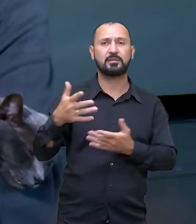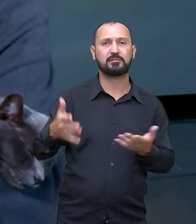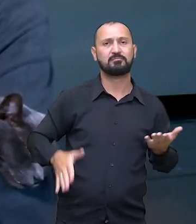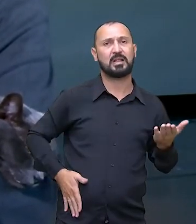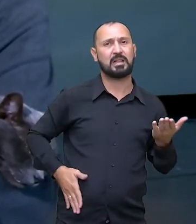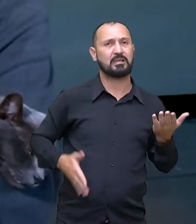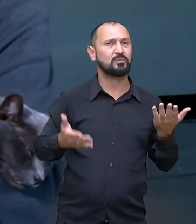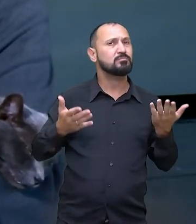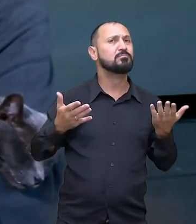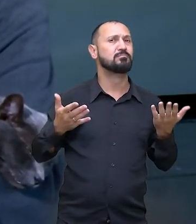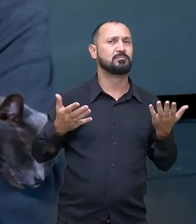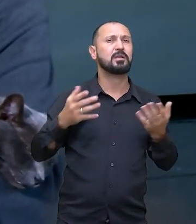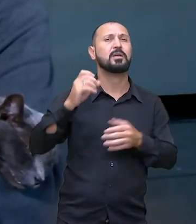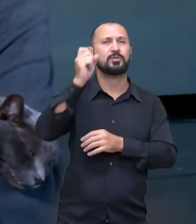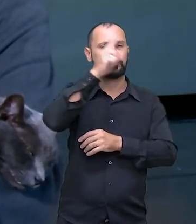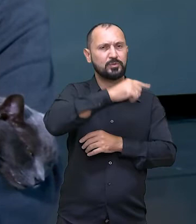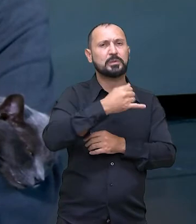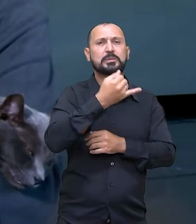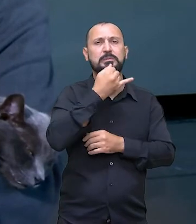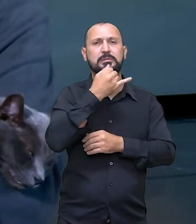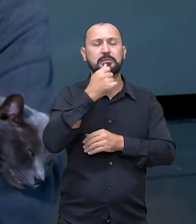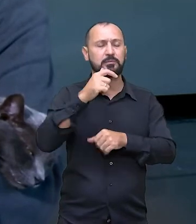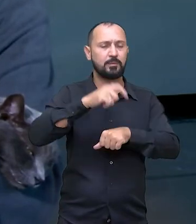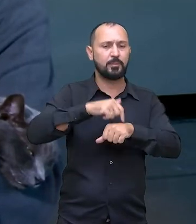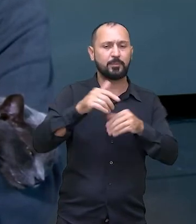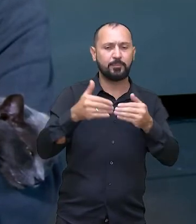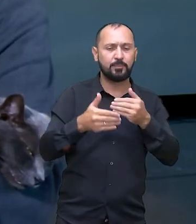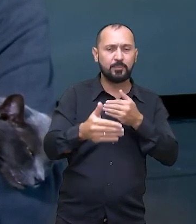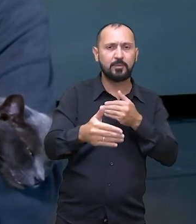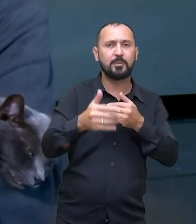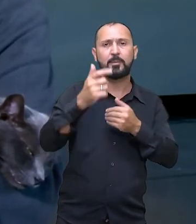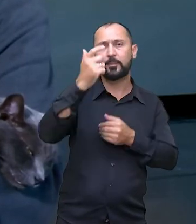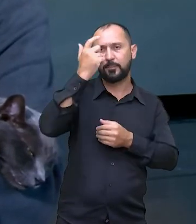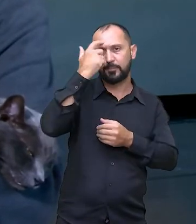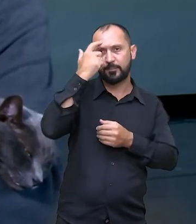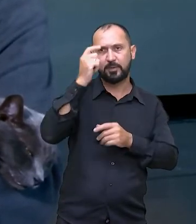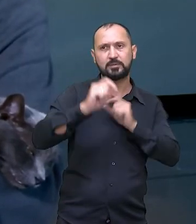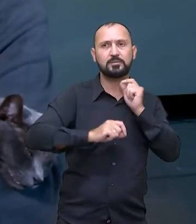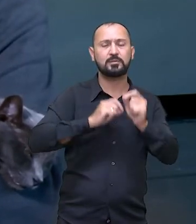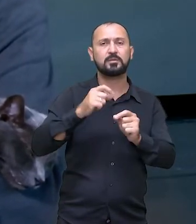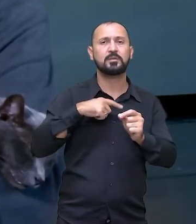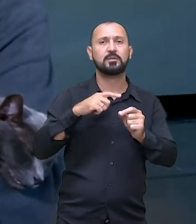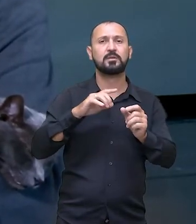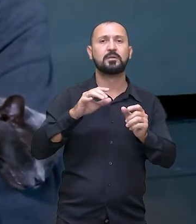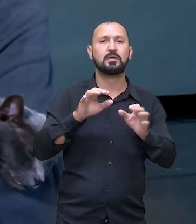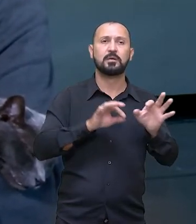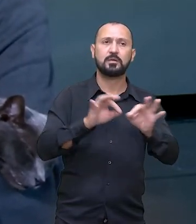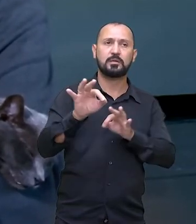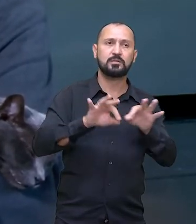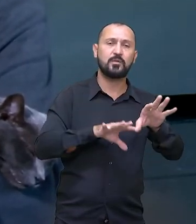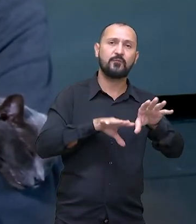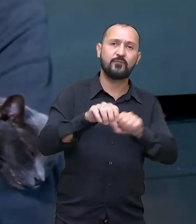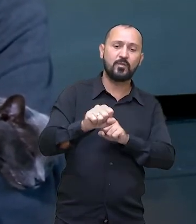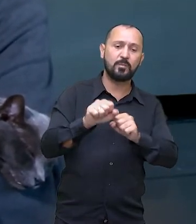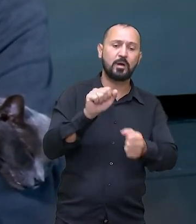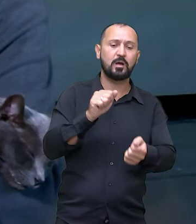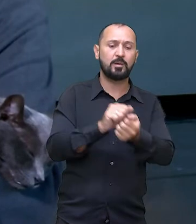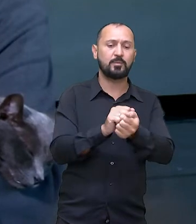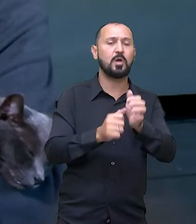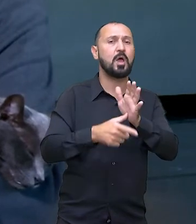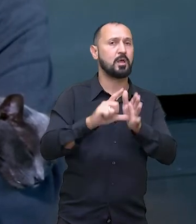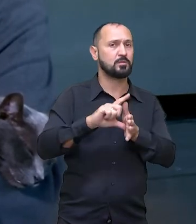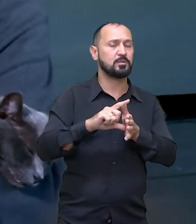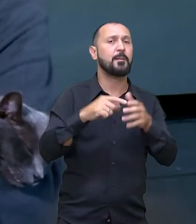né? E então é muito triste esse momento. Eu acho que eu penso que esse formar tem que